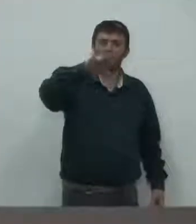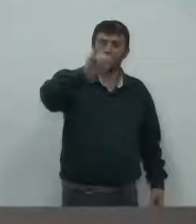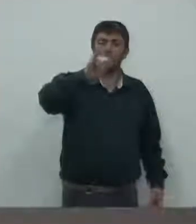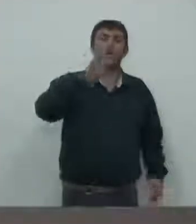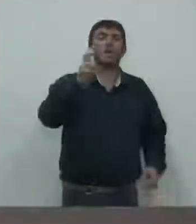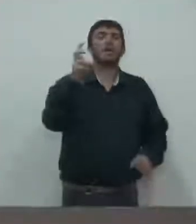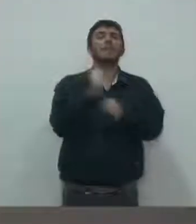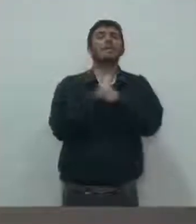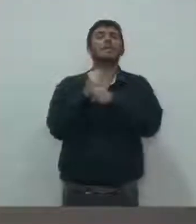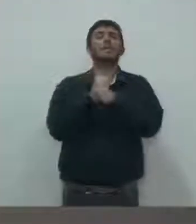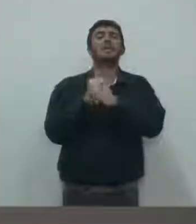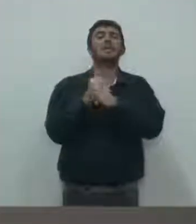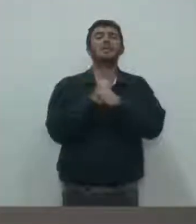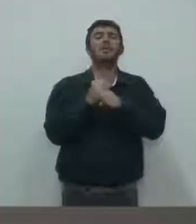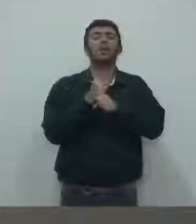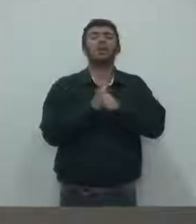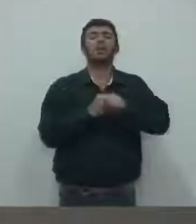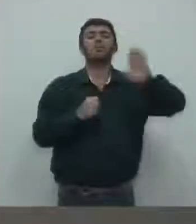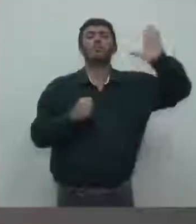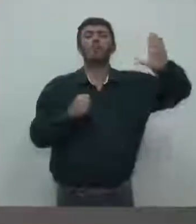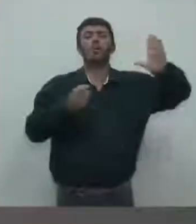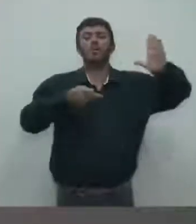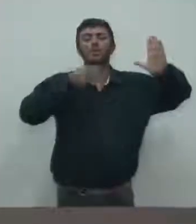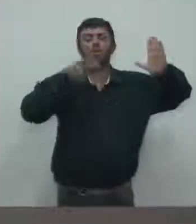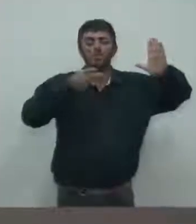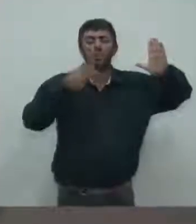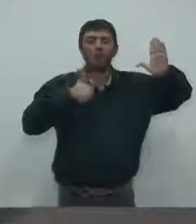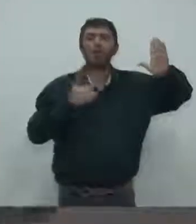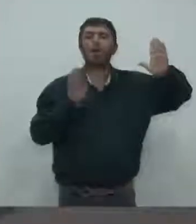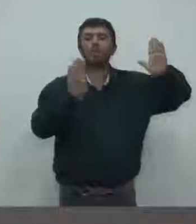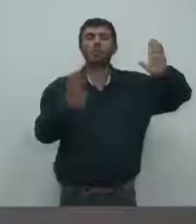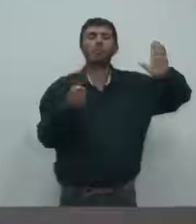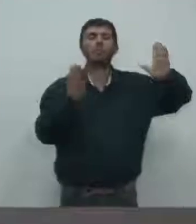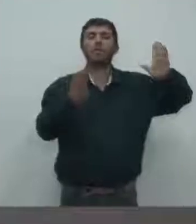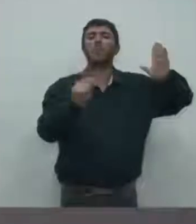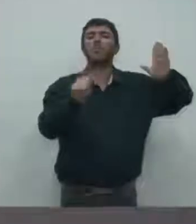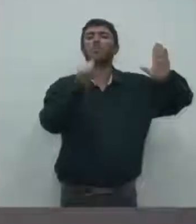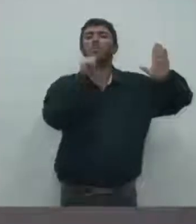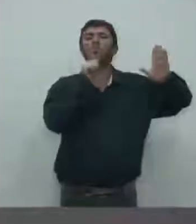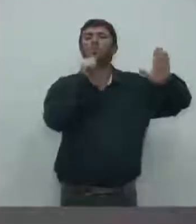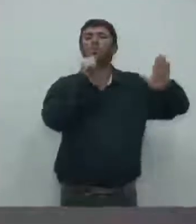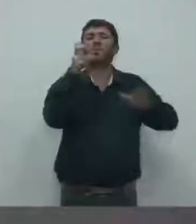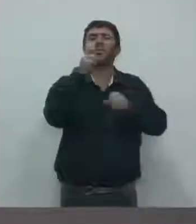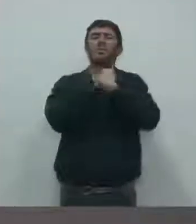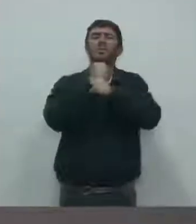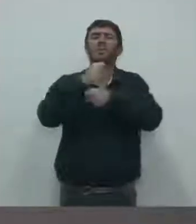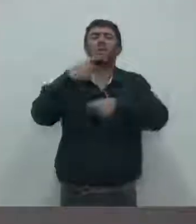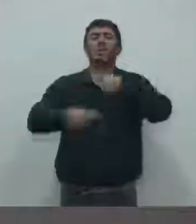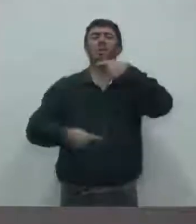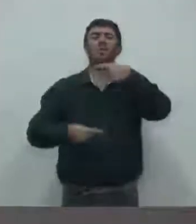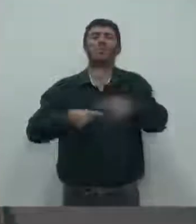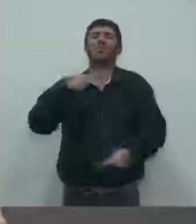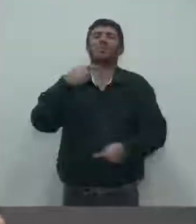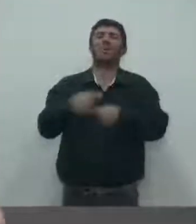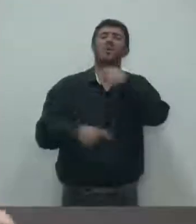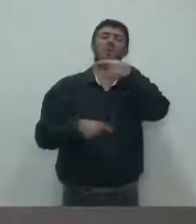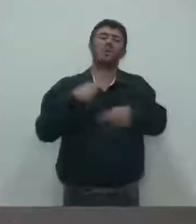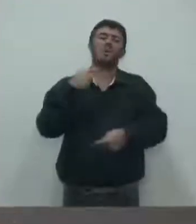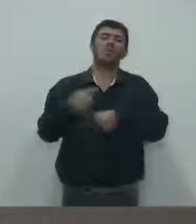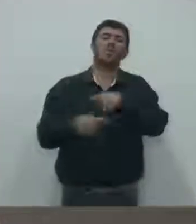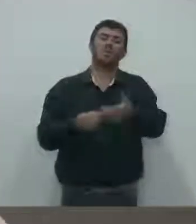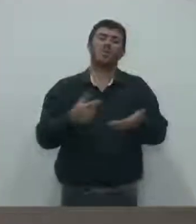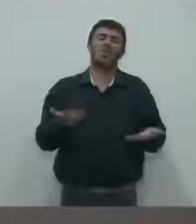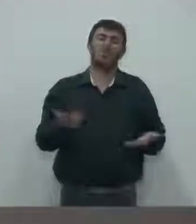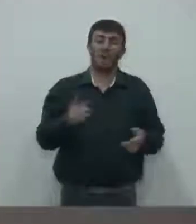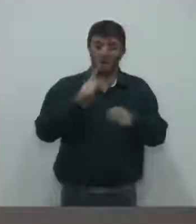E aí o que a gente percebe? Que aí essa correria, o ano que vem é eleição, né? Faço minhas suas palavras, vereador